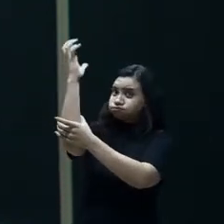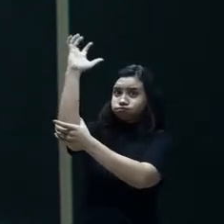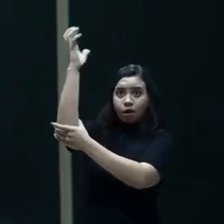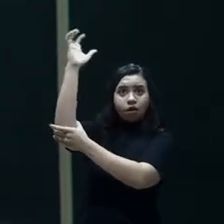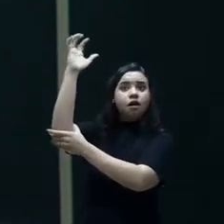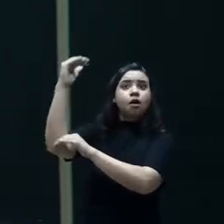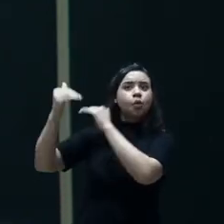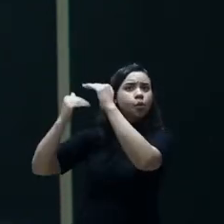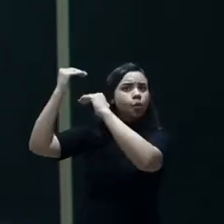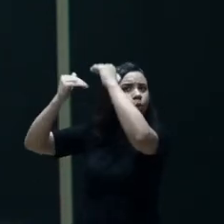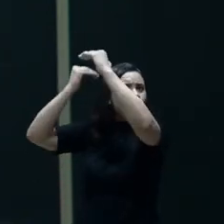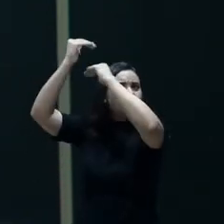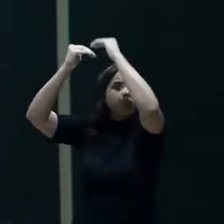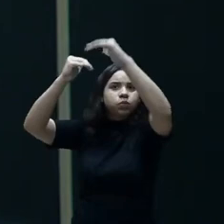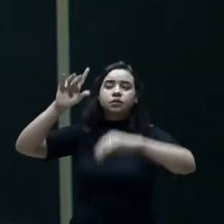Deus quer que você frutifique.